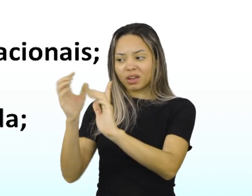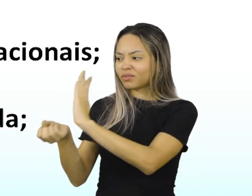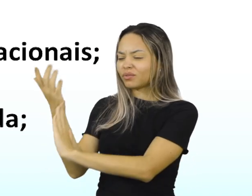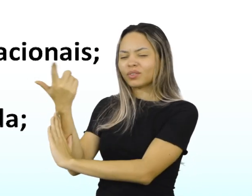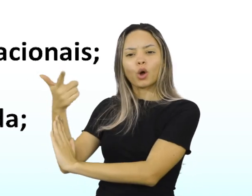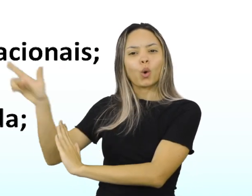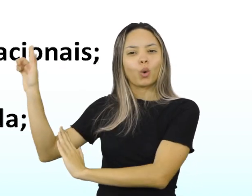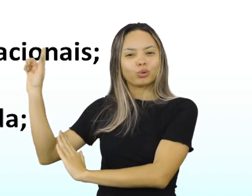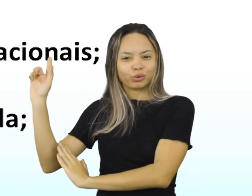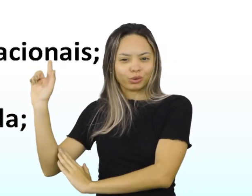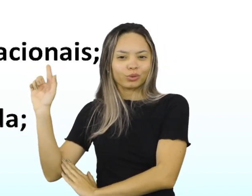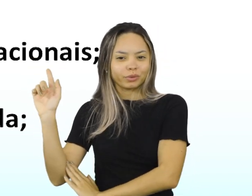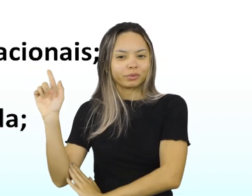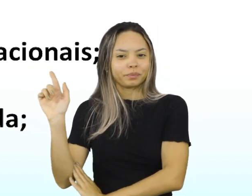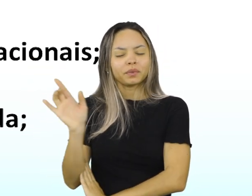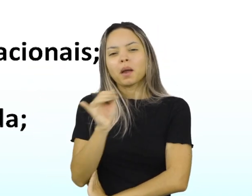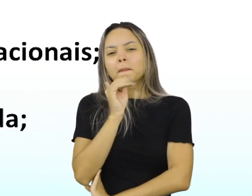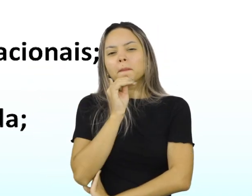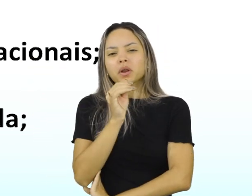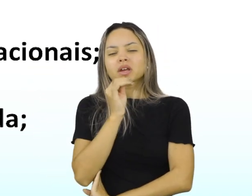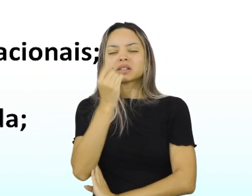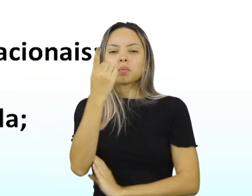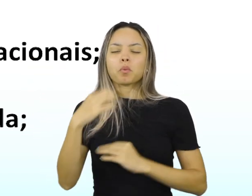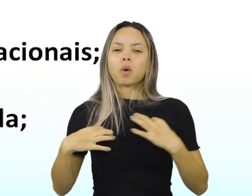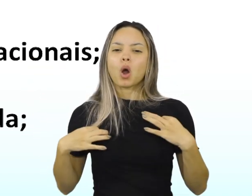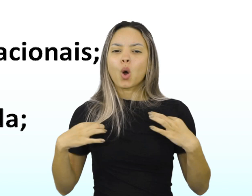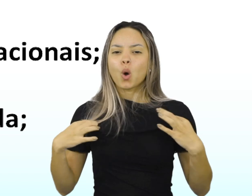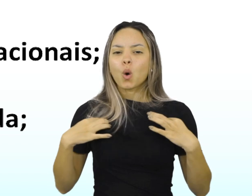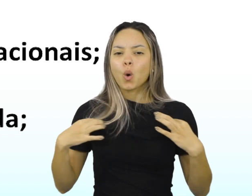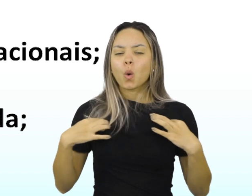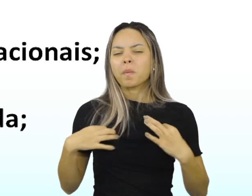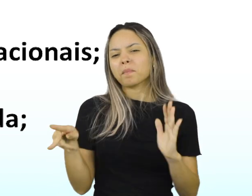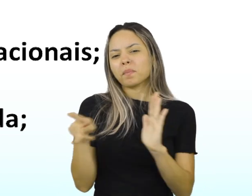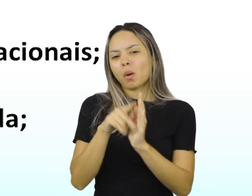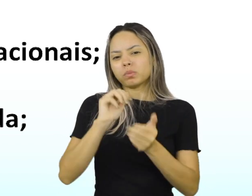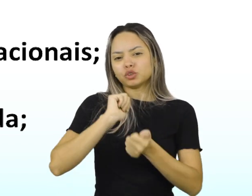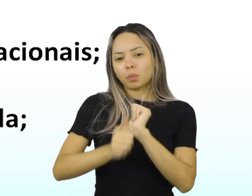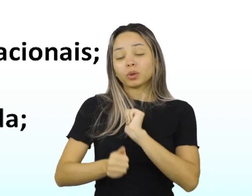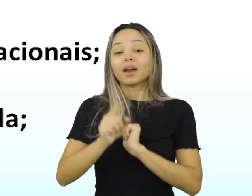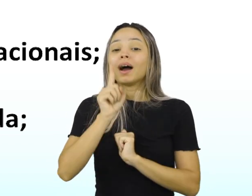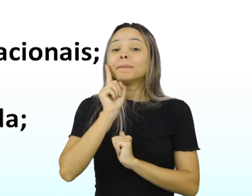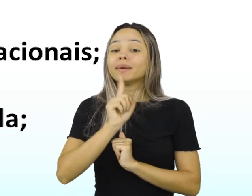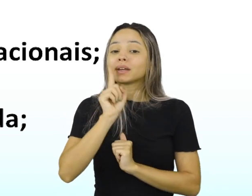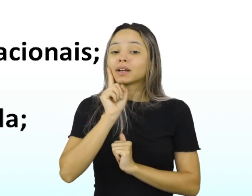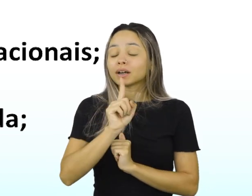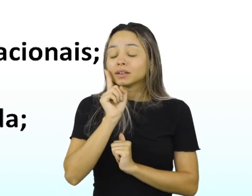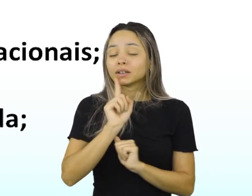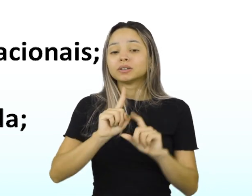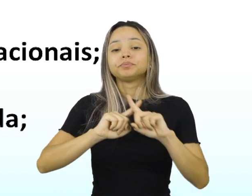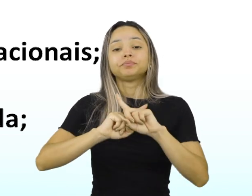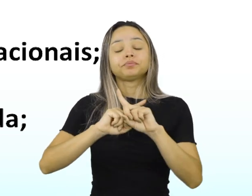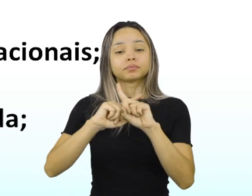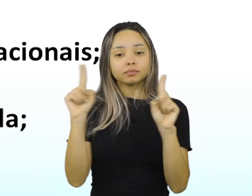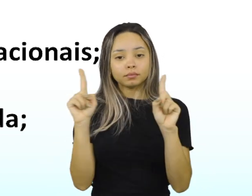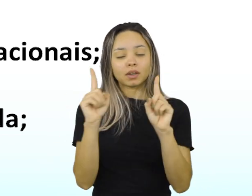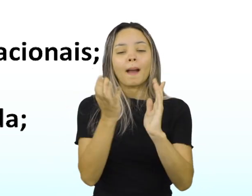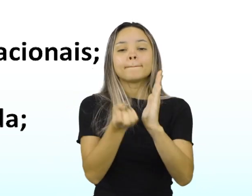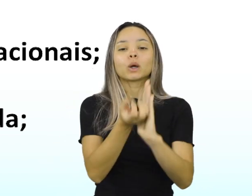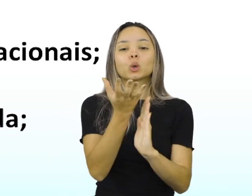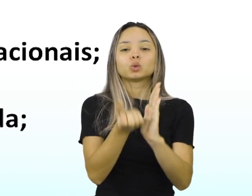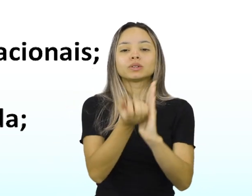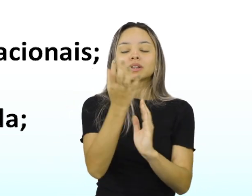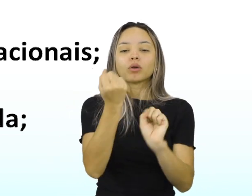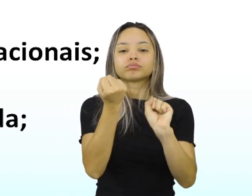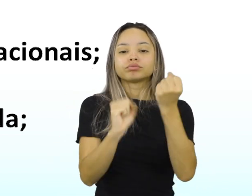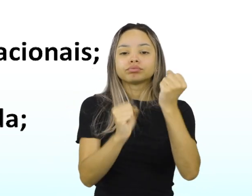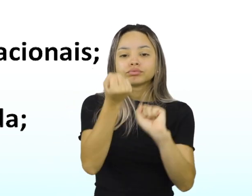país. É muito comum isso, né? Você comprar lá uma roupa de uma marca esportiva americana, mas que